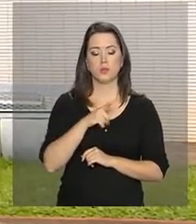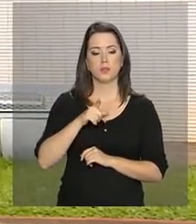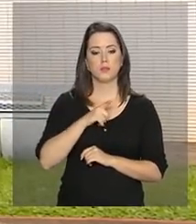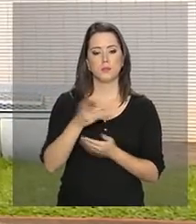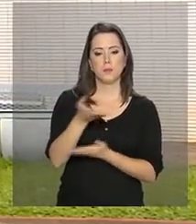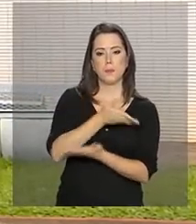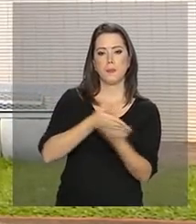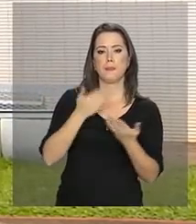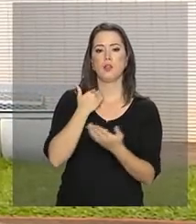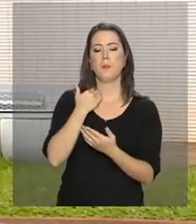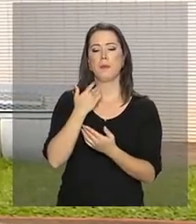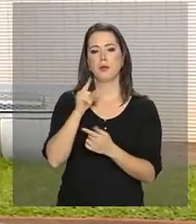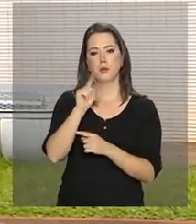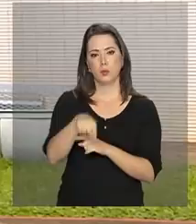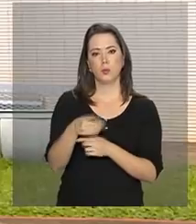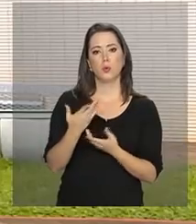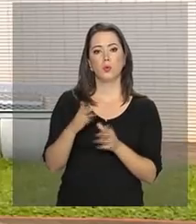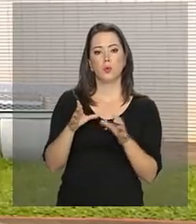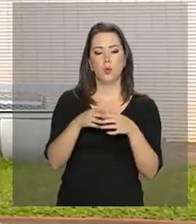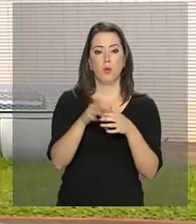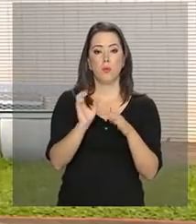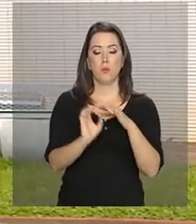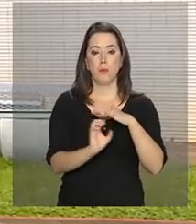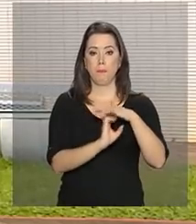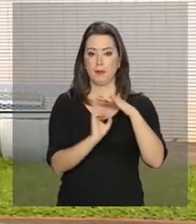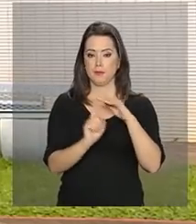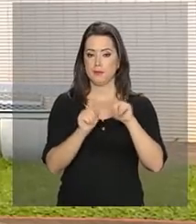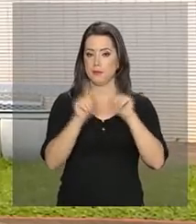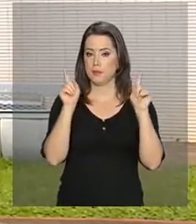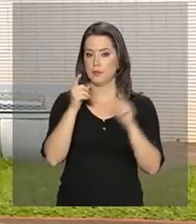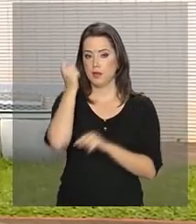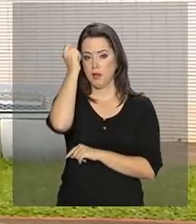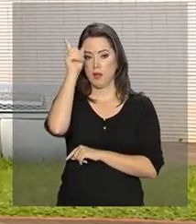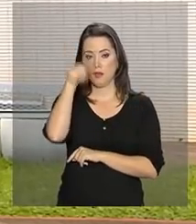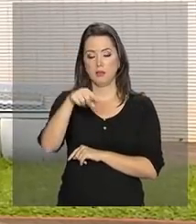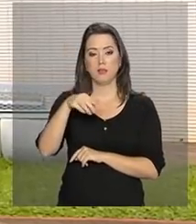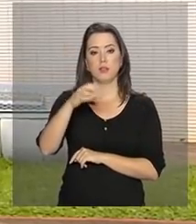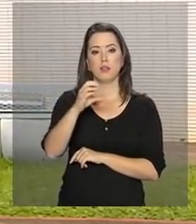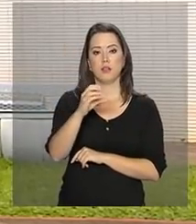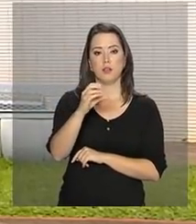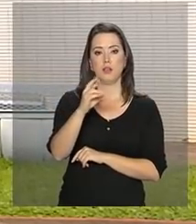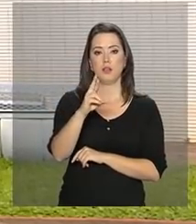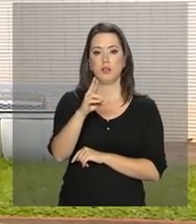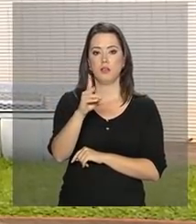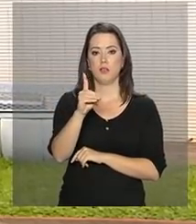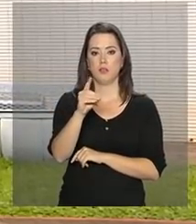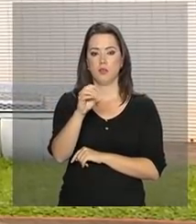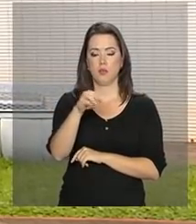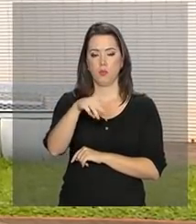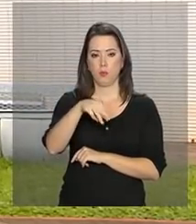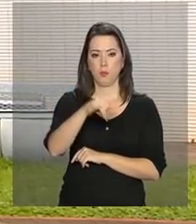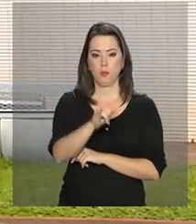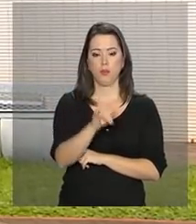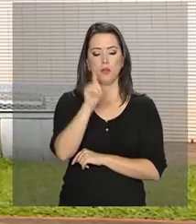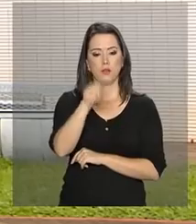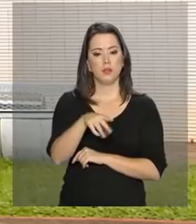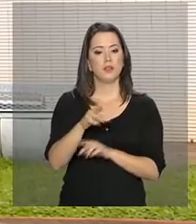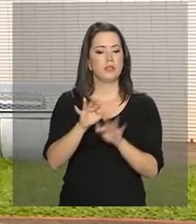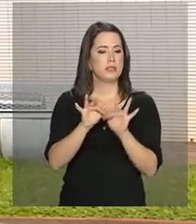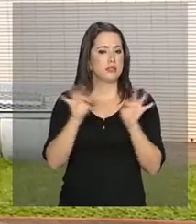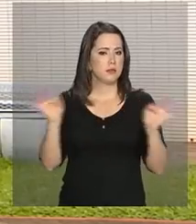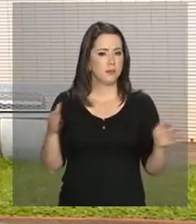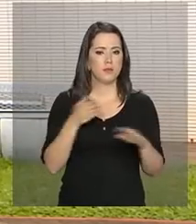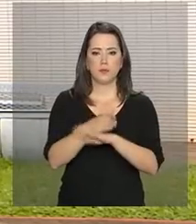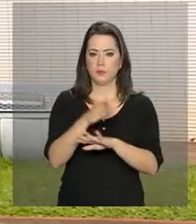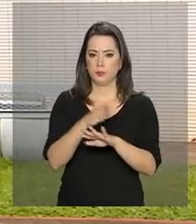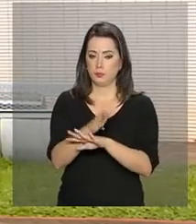um relacionamento bancário como pessoa jurídica. A ideia do CredMEI é desburocratizar e facilitar o acesso